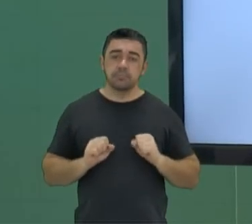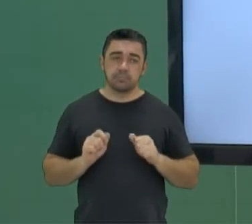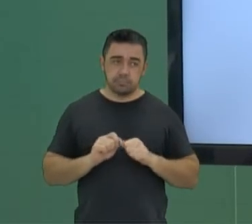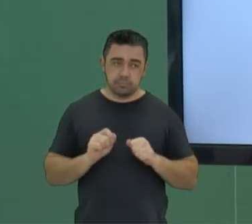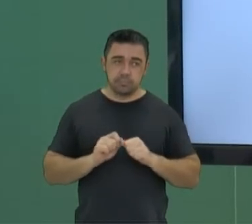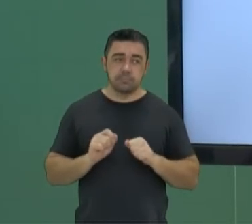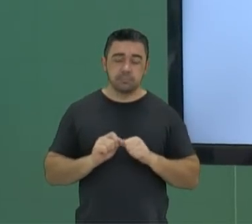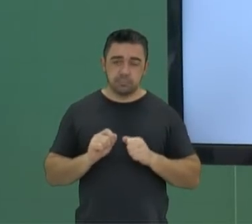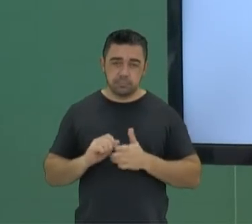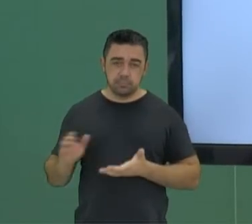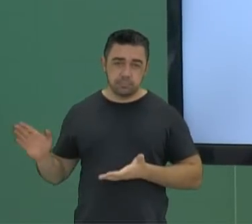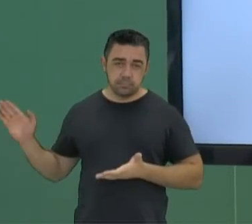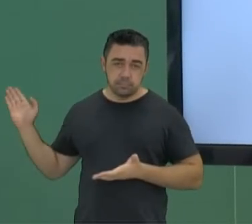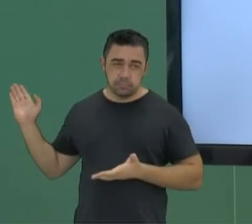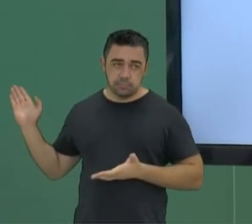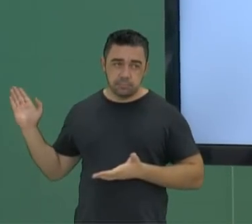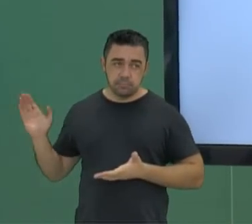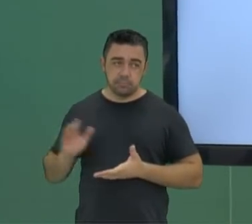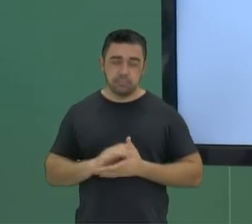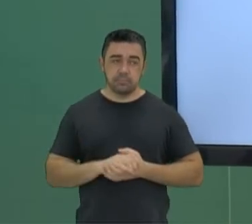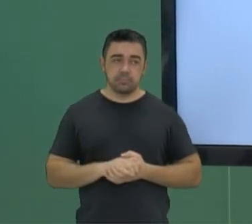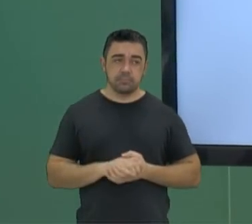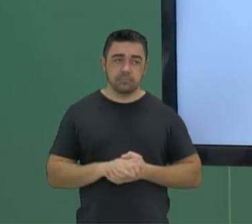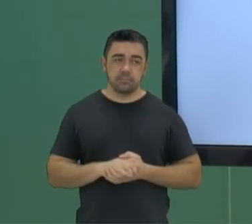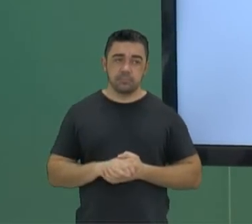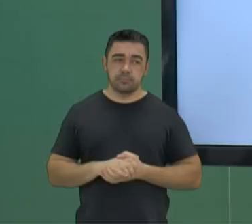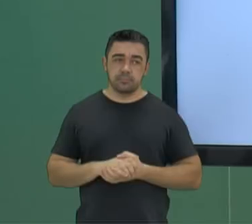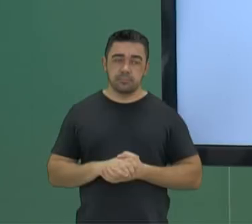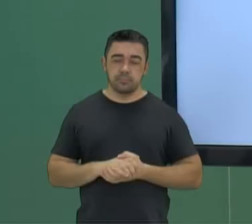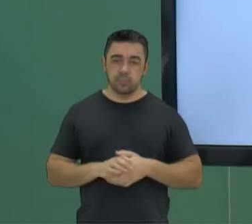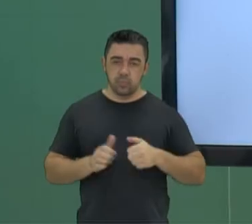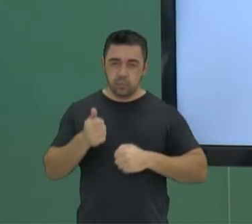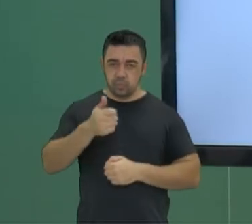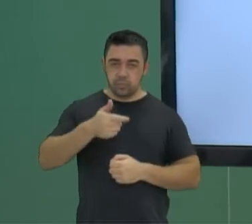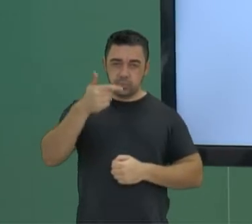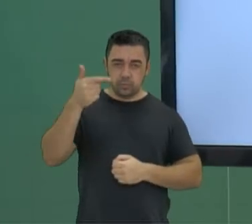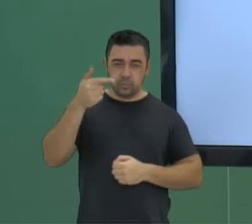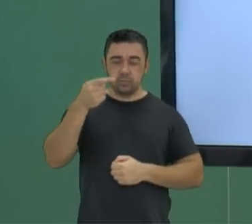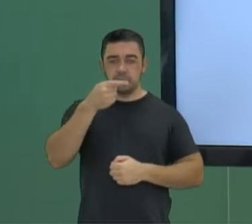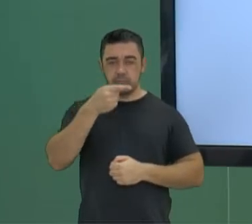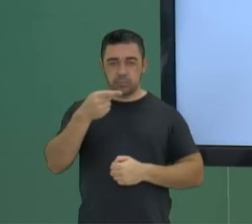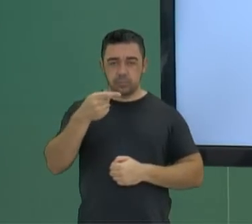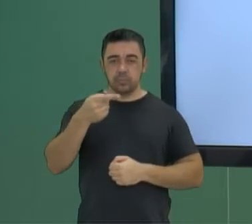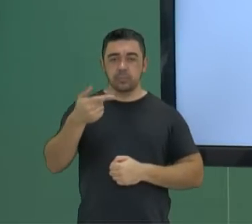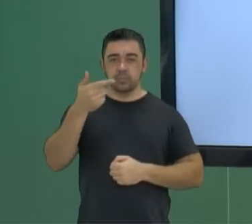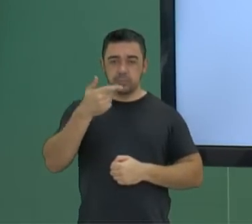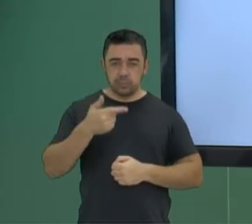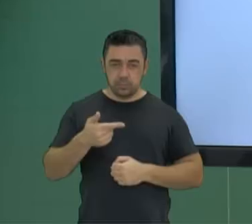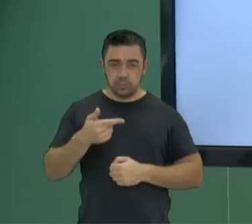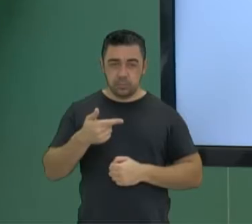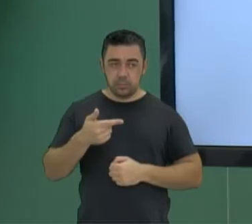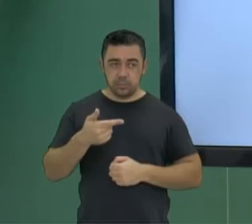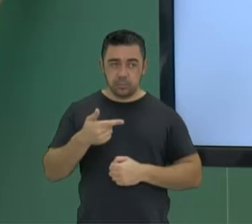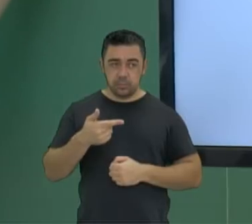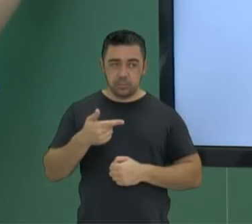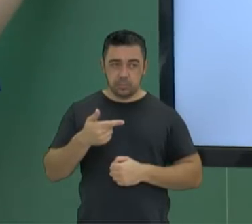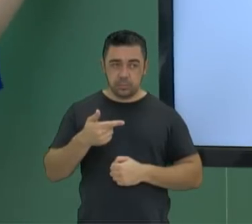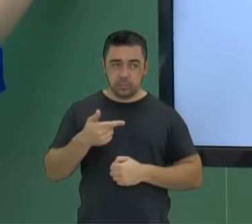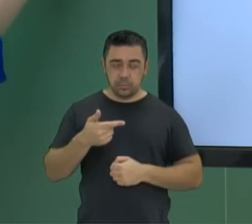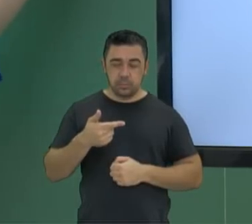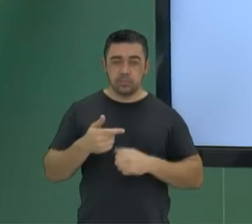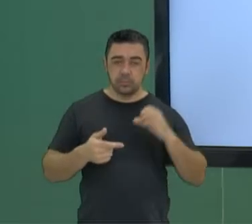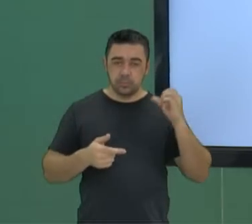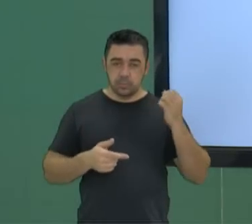conta, olha lá, 4 vezes 3, 12, dividido por 2,